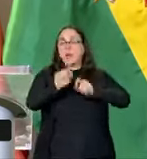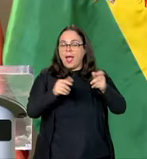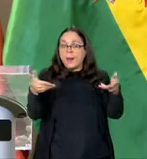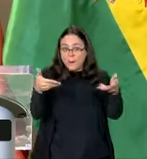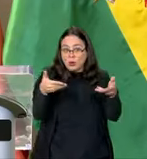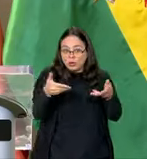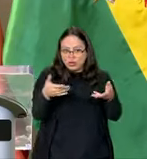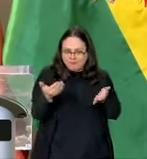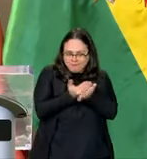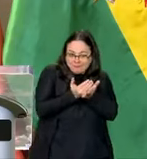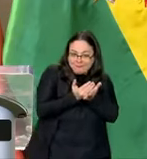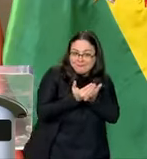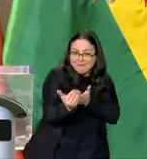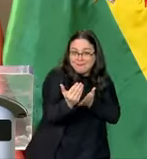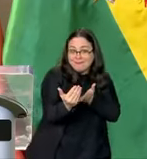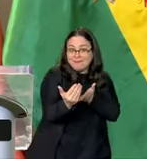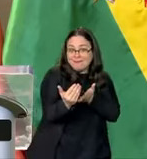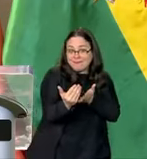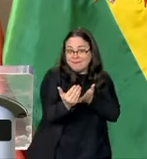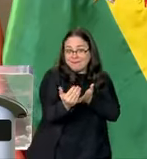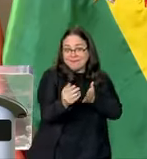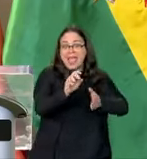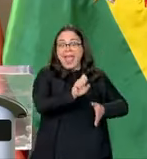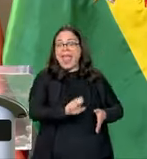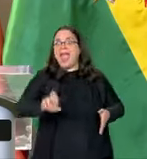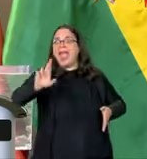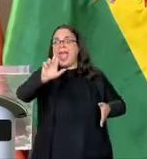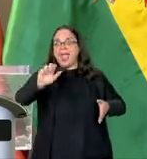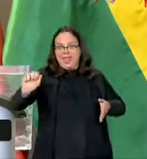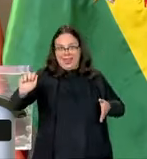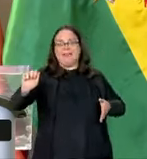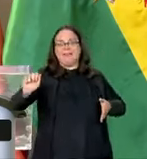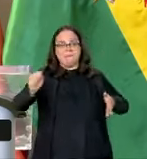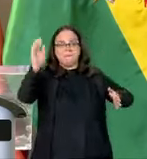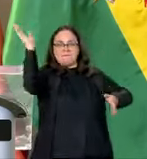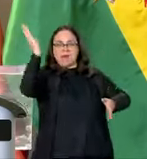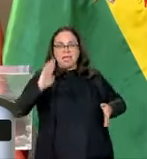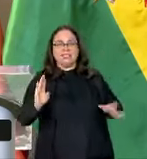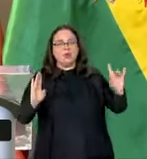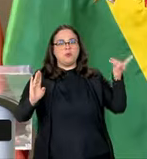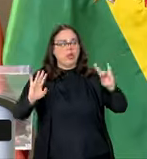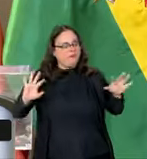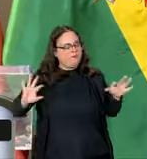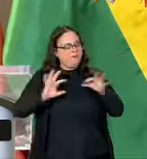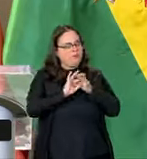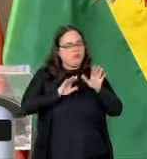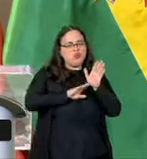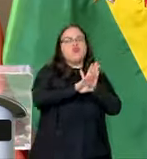começa uma nova era entre Brasil e Bolívia.